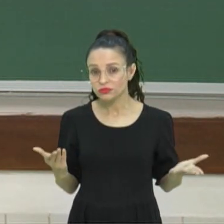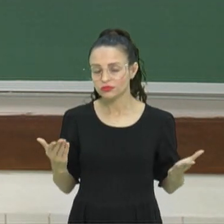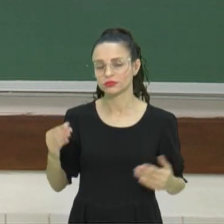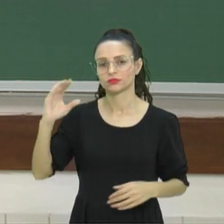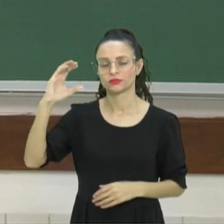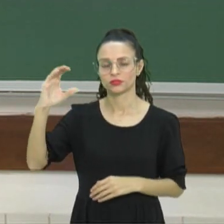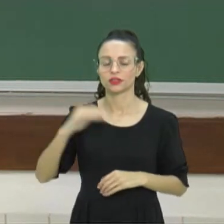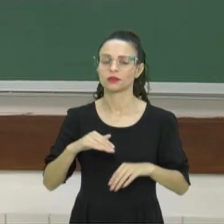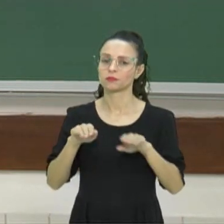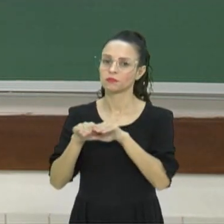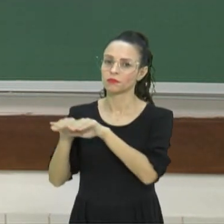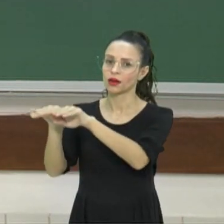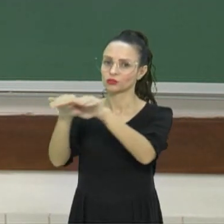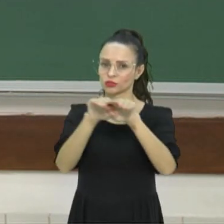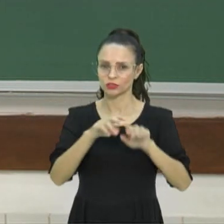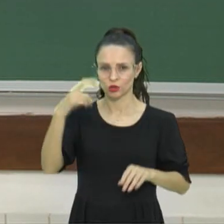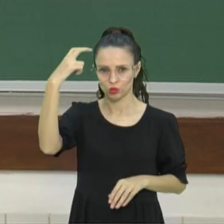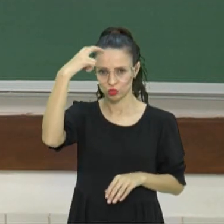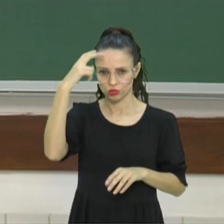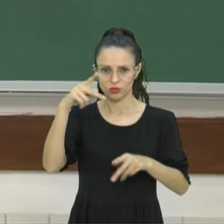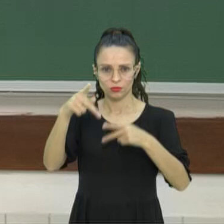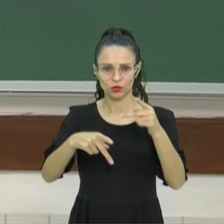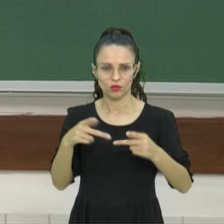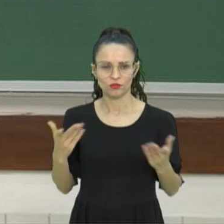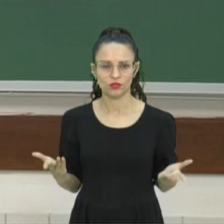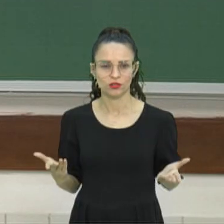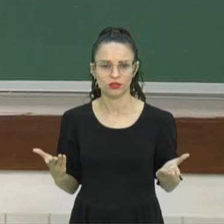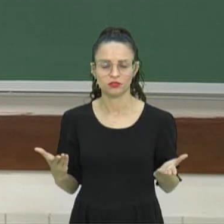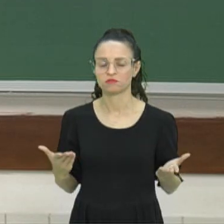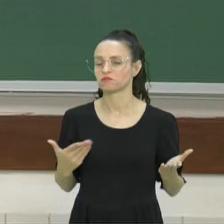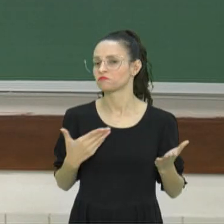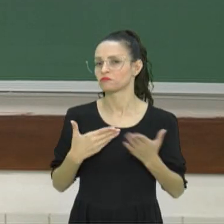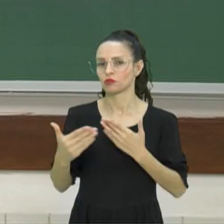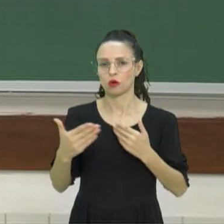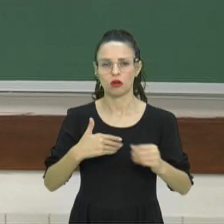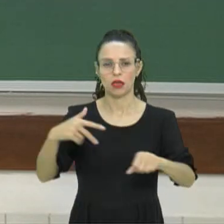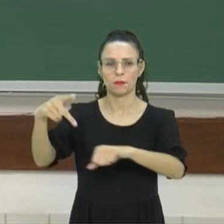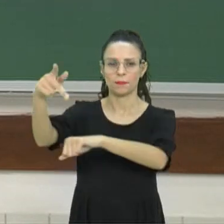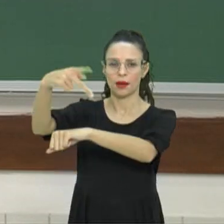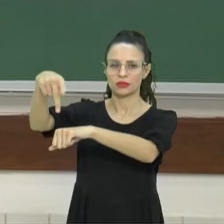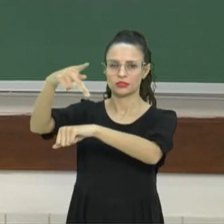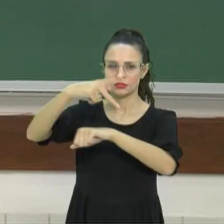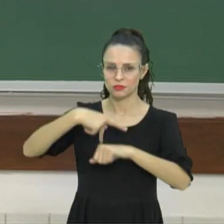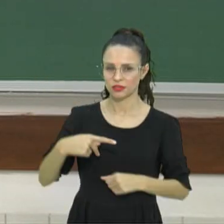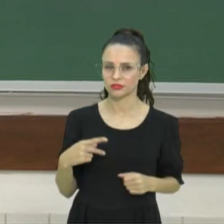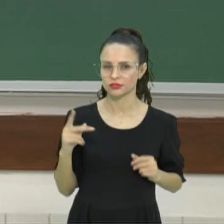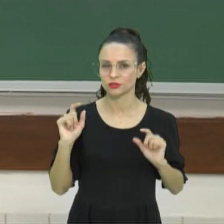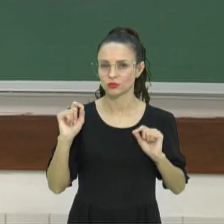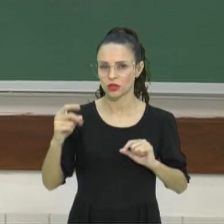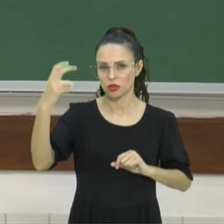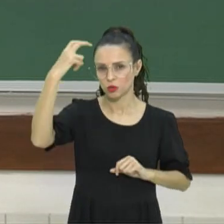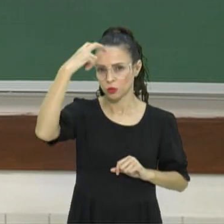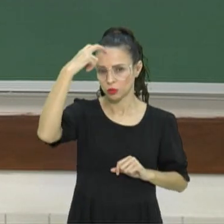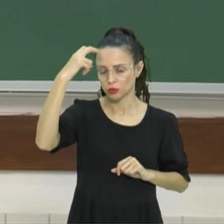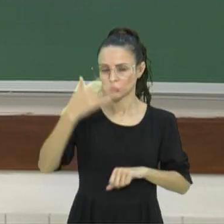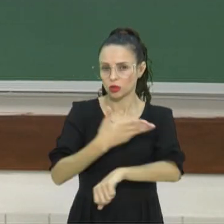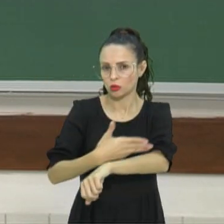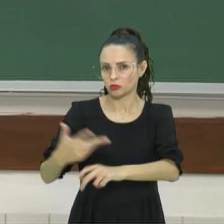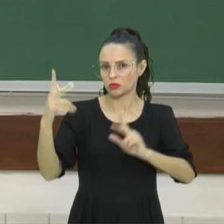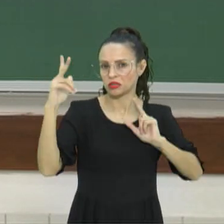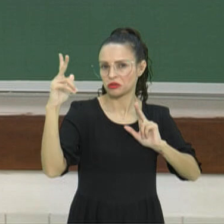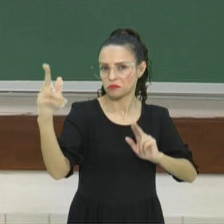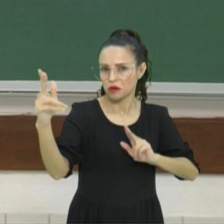C, padronização da cultura dos povos. Quer dizer, em qualquer país nós teremos sempre os mesmos